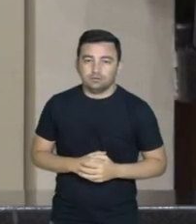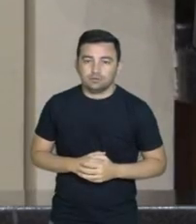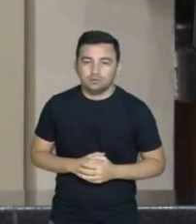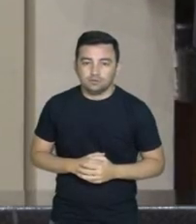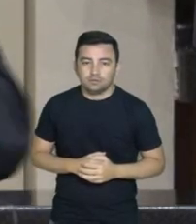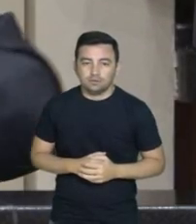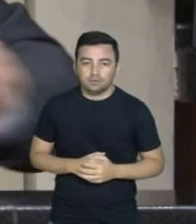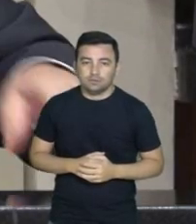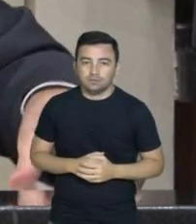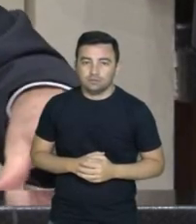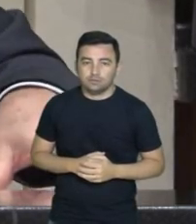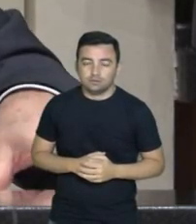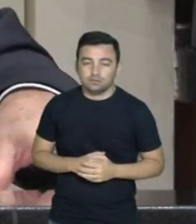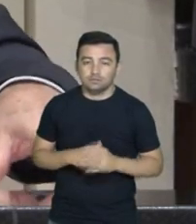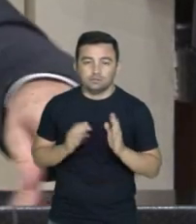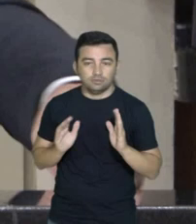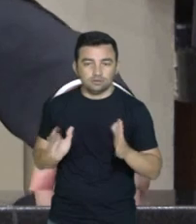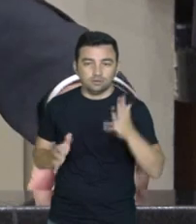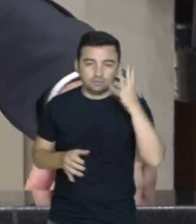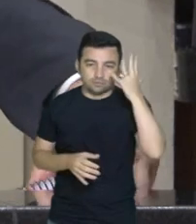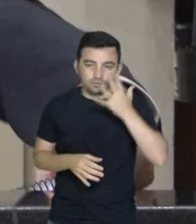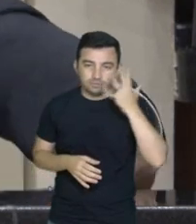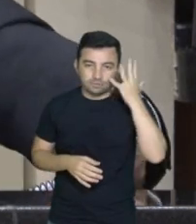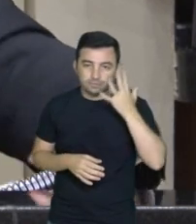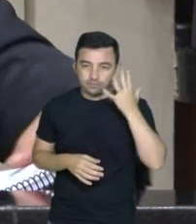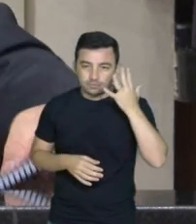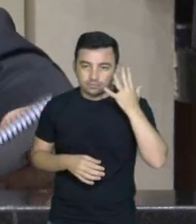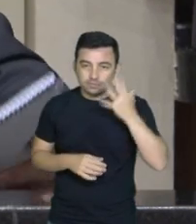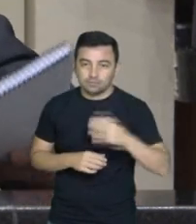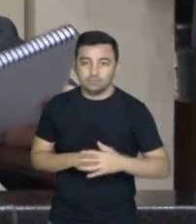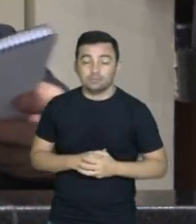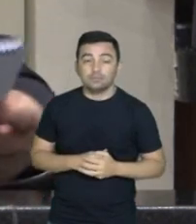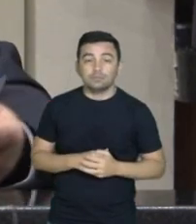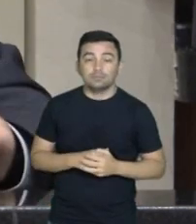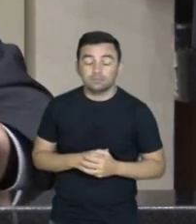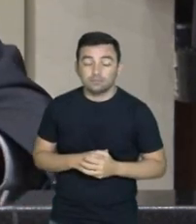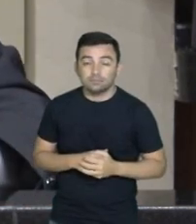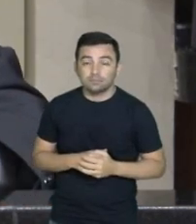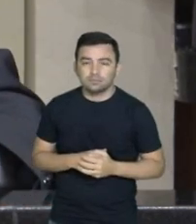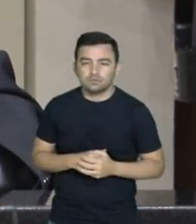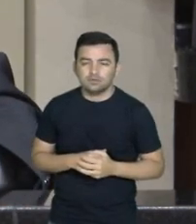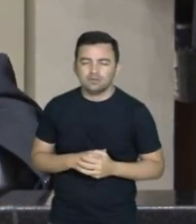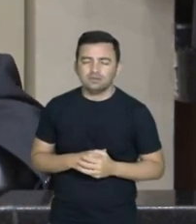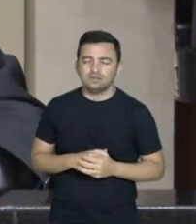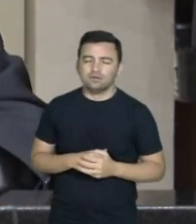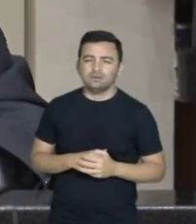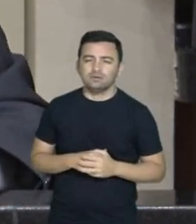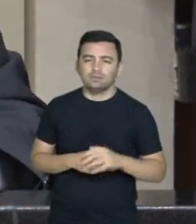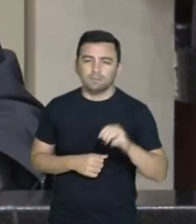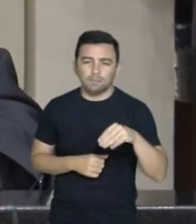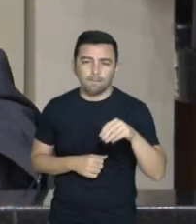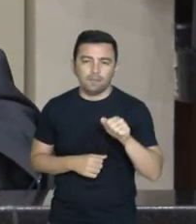feita a manifestação Deputado Marcos da Rosa